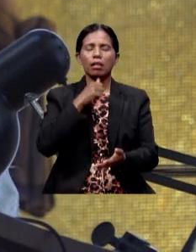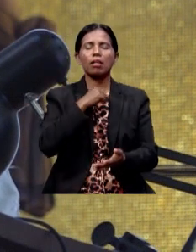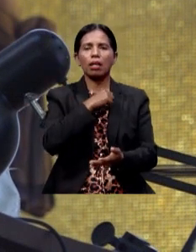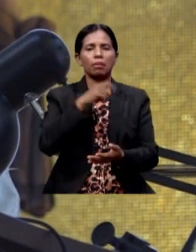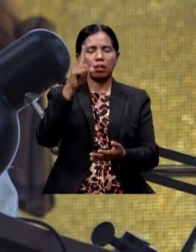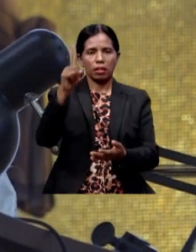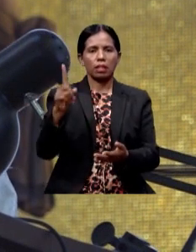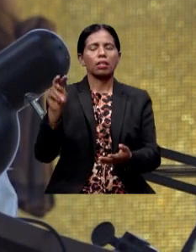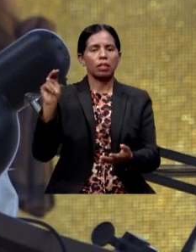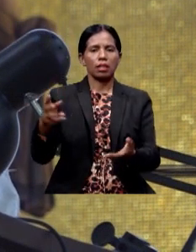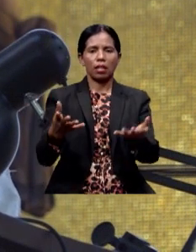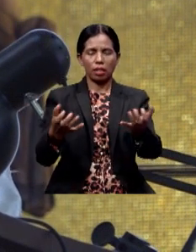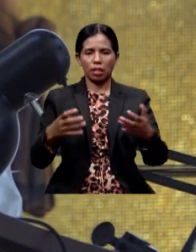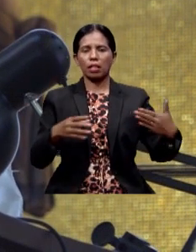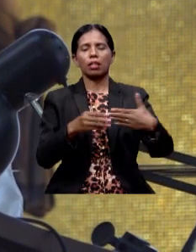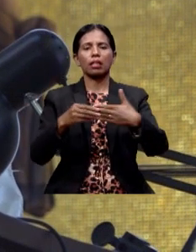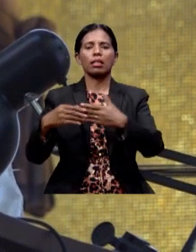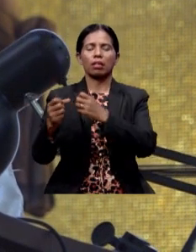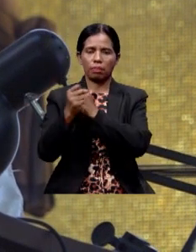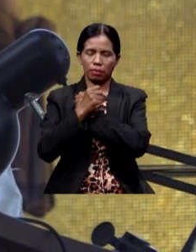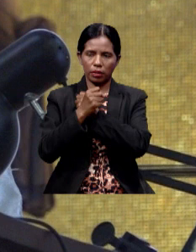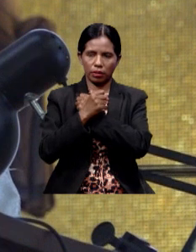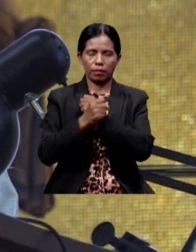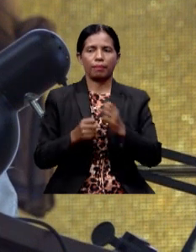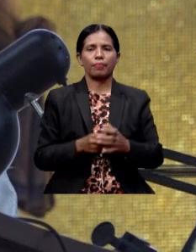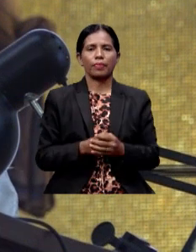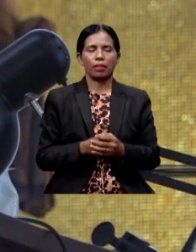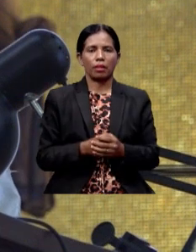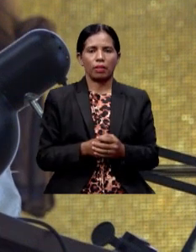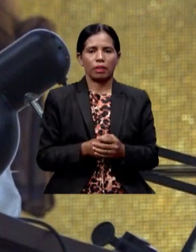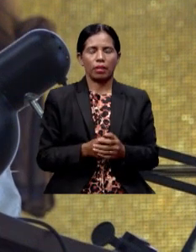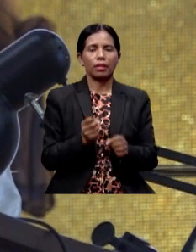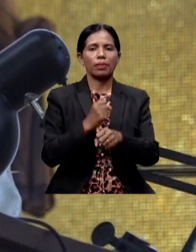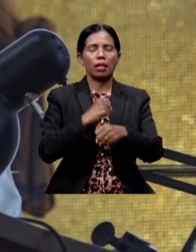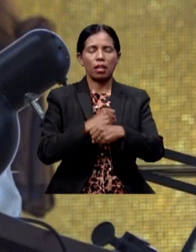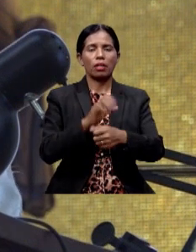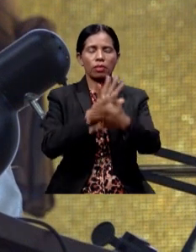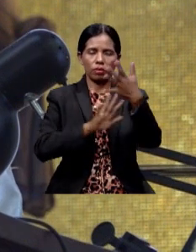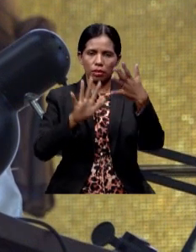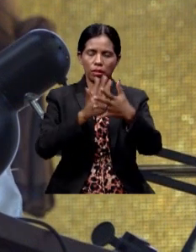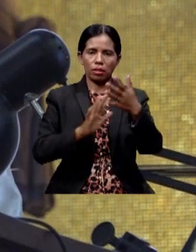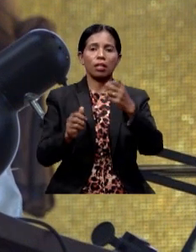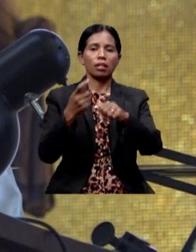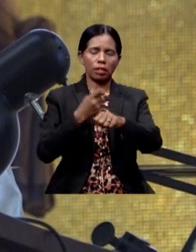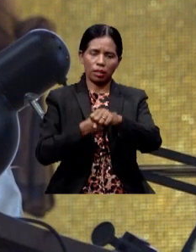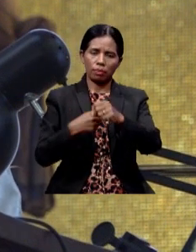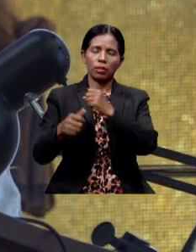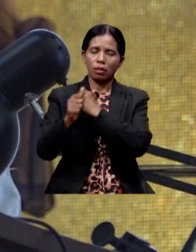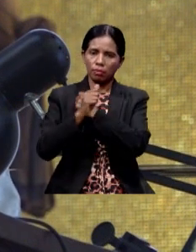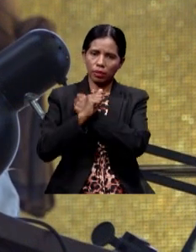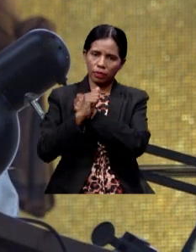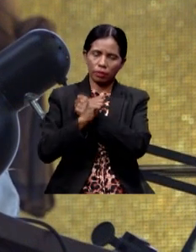nem a cara organiza Páscoa. Tau comissão atu halu festa Páscoa ninian. Páscoa,